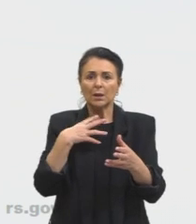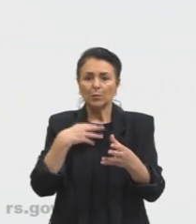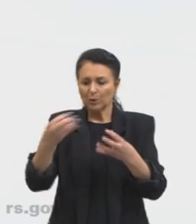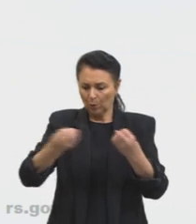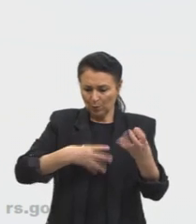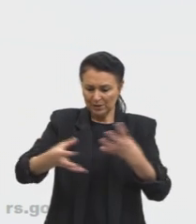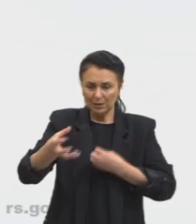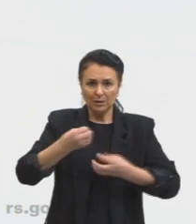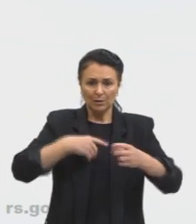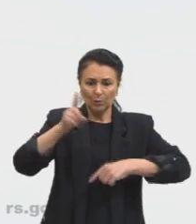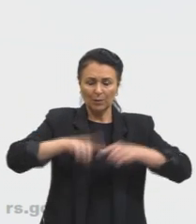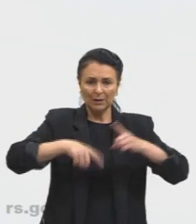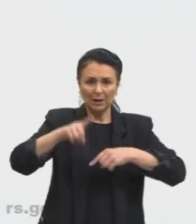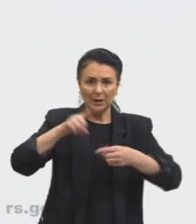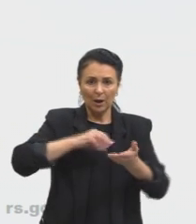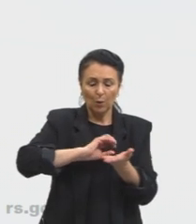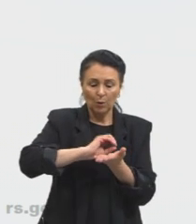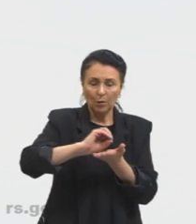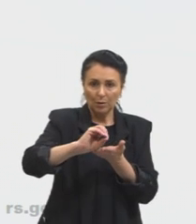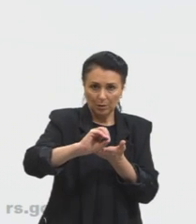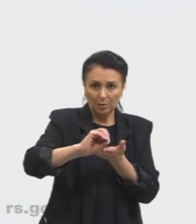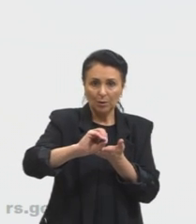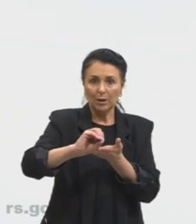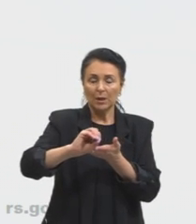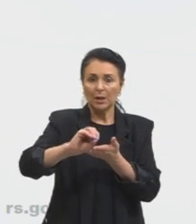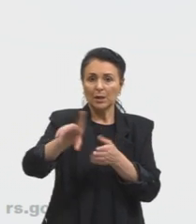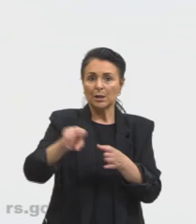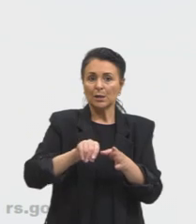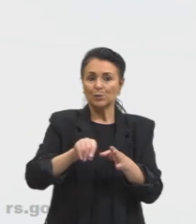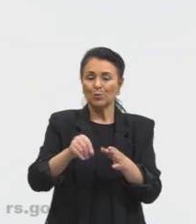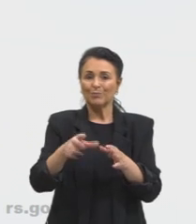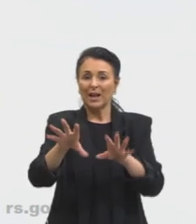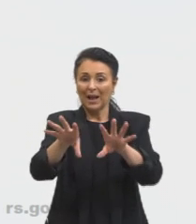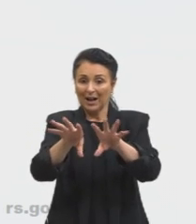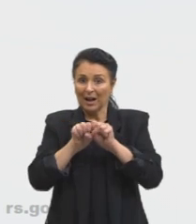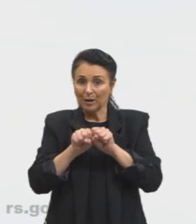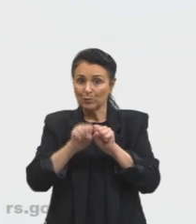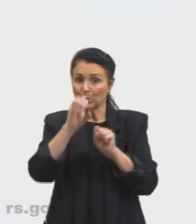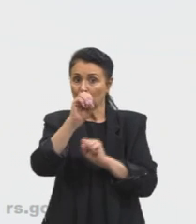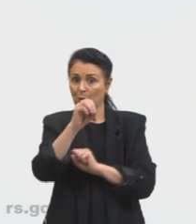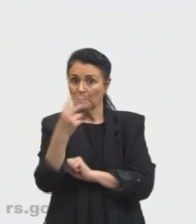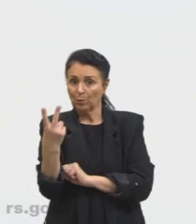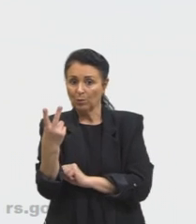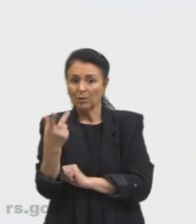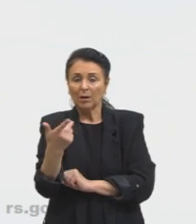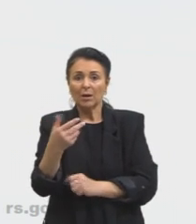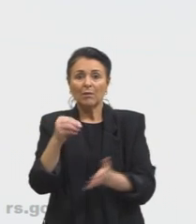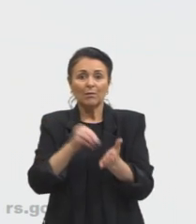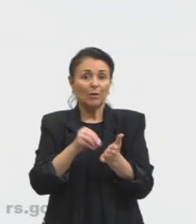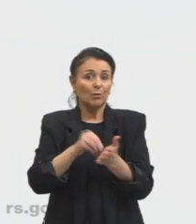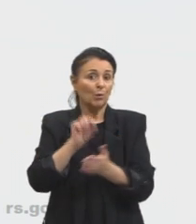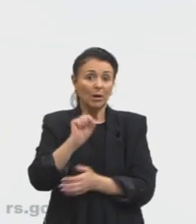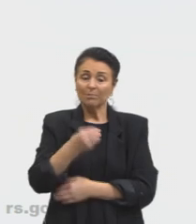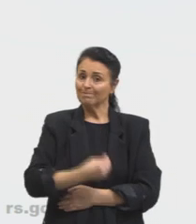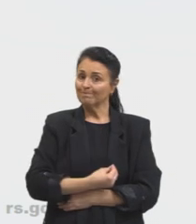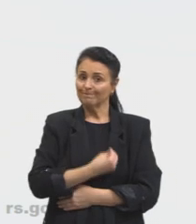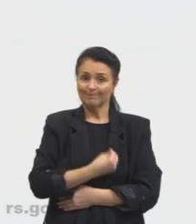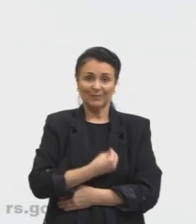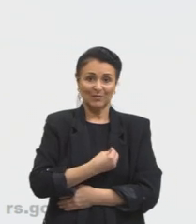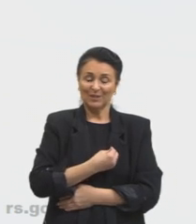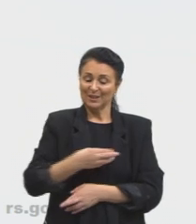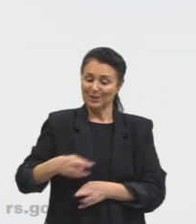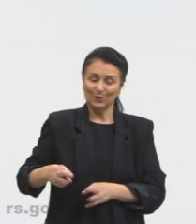de matéria orgânica E aí então essa matéria orgânica vai capturar o oxigênio e a gente não vai ter mais a vida que a gente tem né